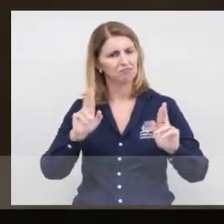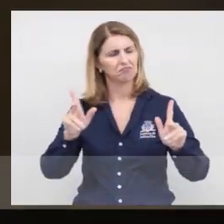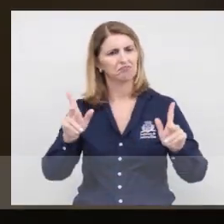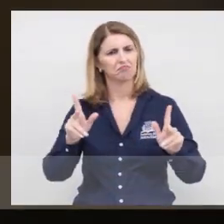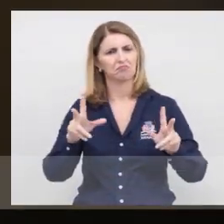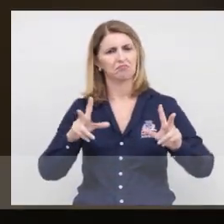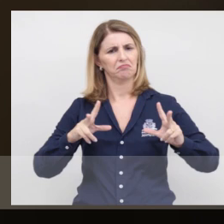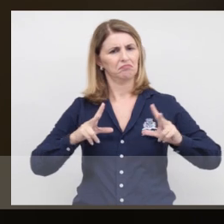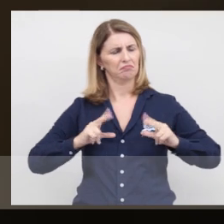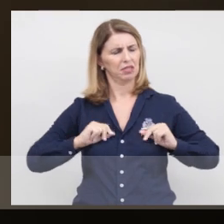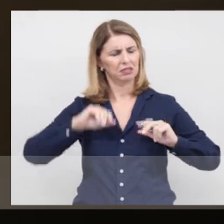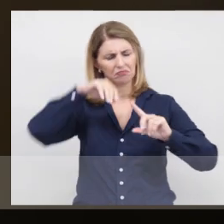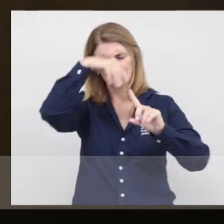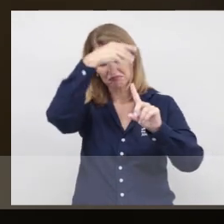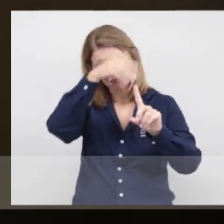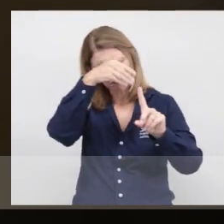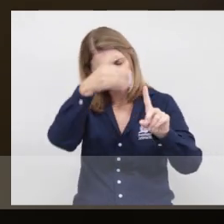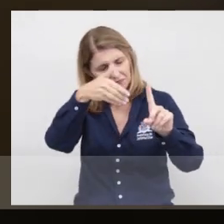pessoa importante